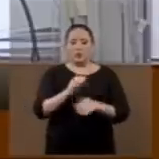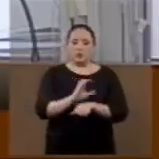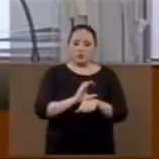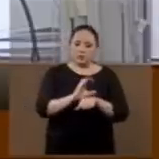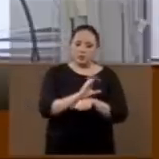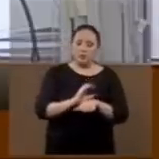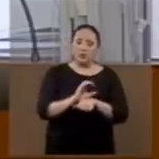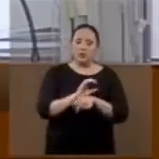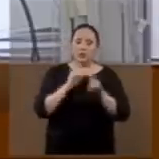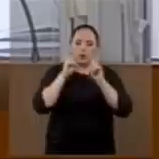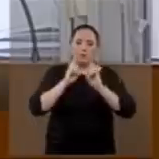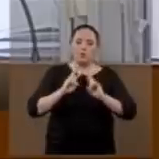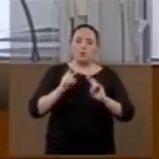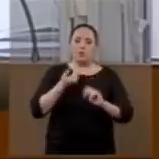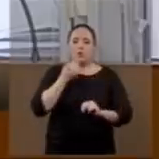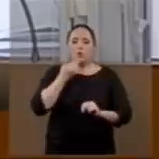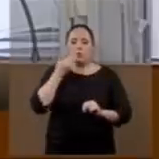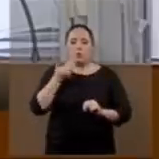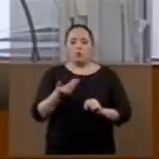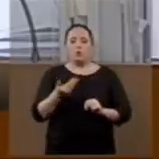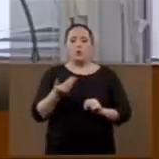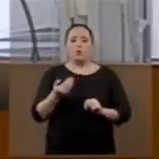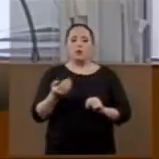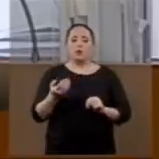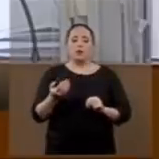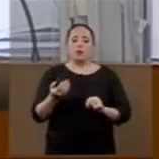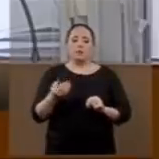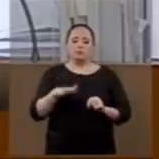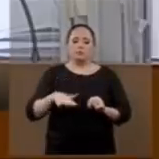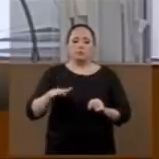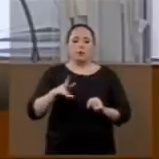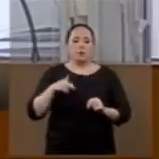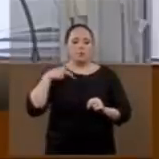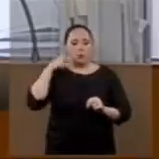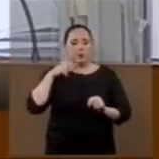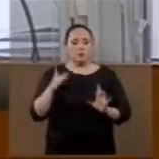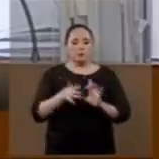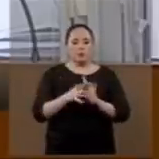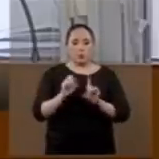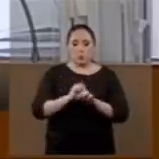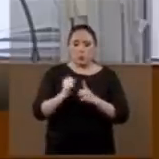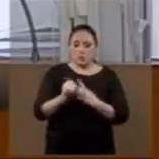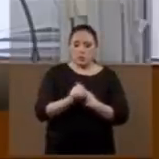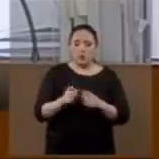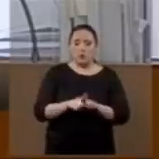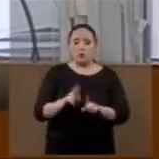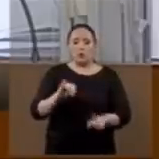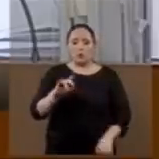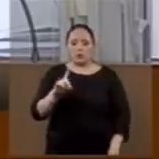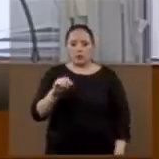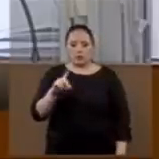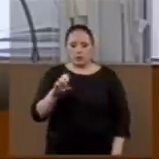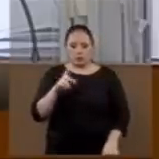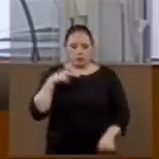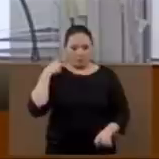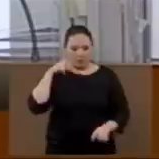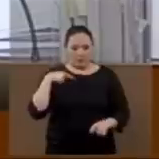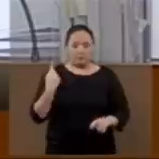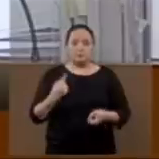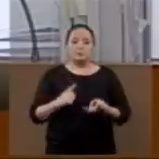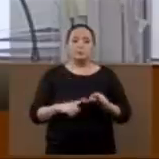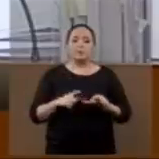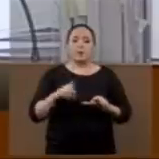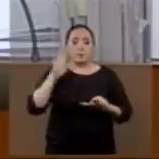pontos de vista que favoreçam a integração política e social e o reforço da unidade política, o princípio da máxima